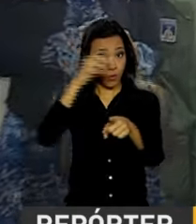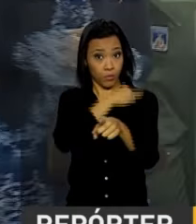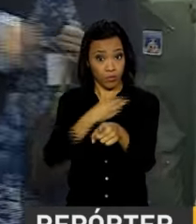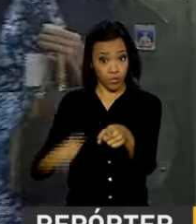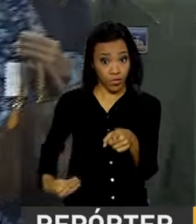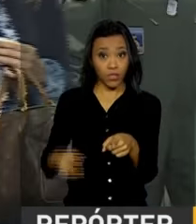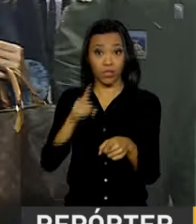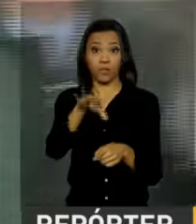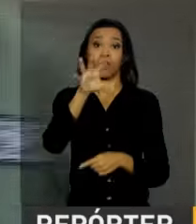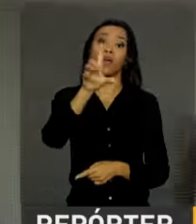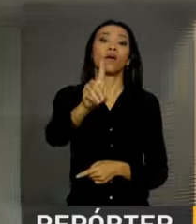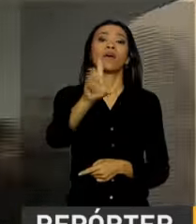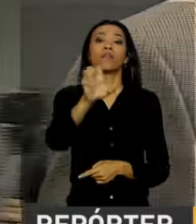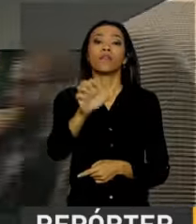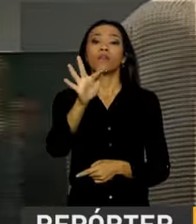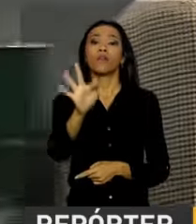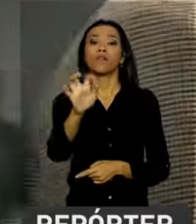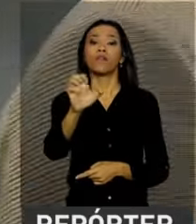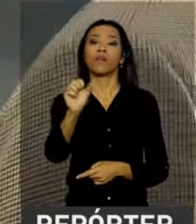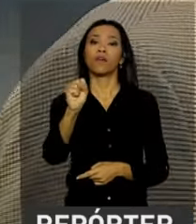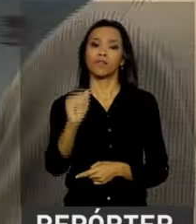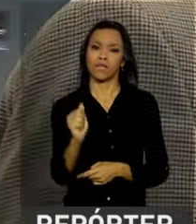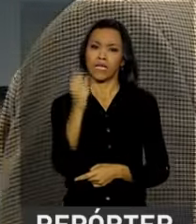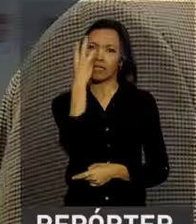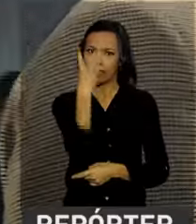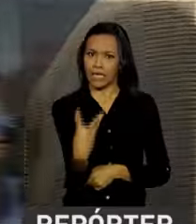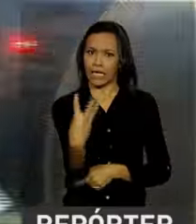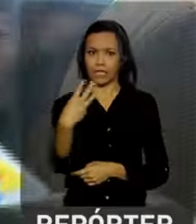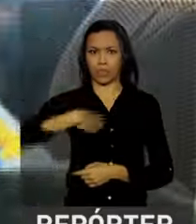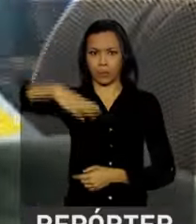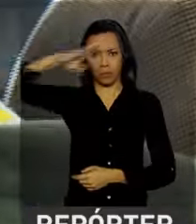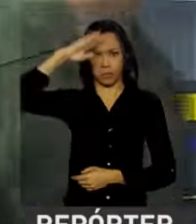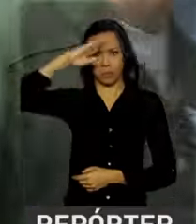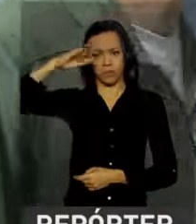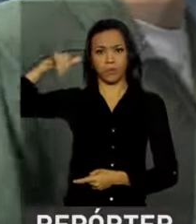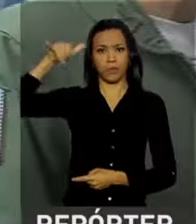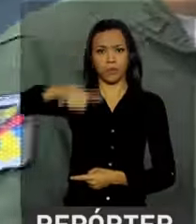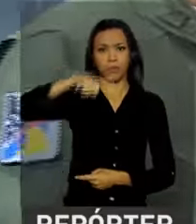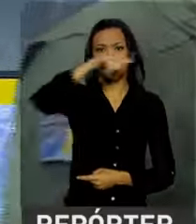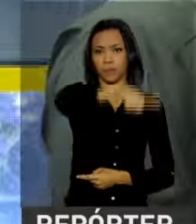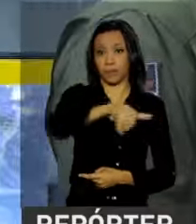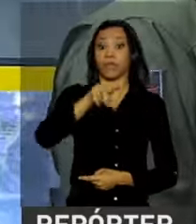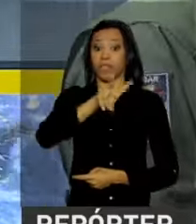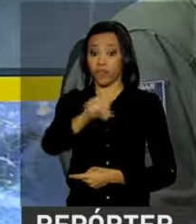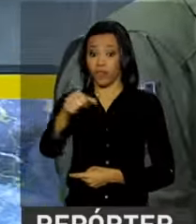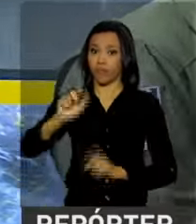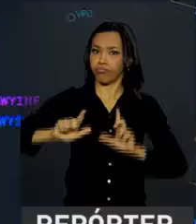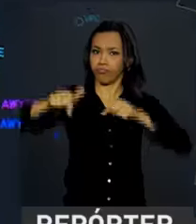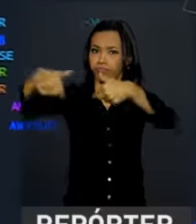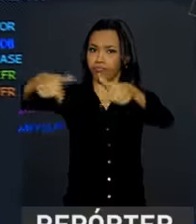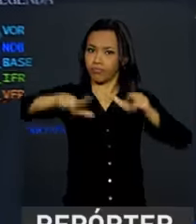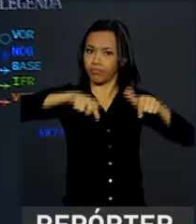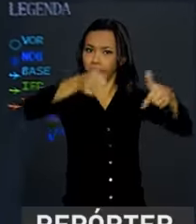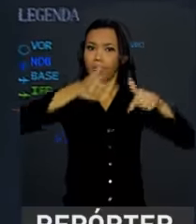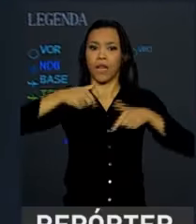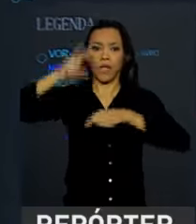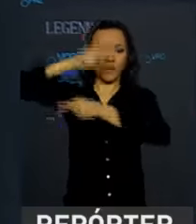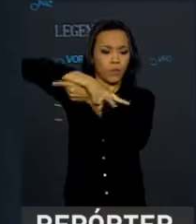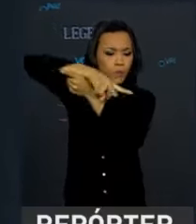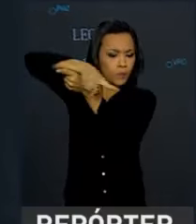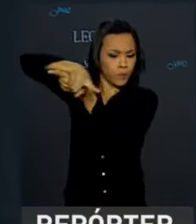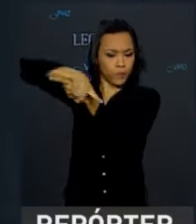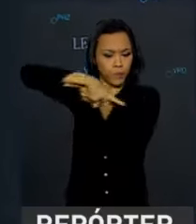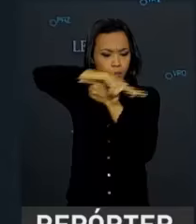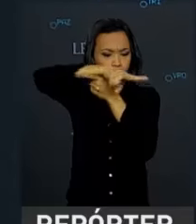Raul Jungmann, visitou três organizações militares da Força Aérea Brasileira que vão atuar no gerenciamento do espaço aéreo durante